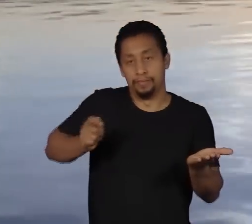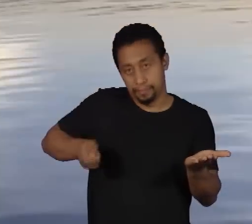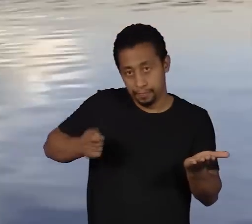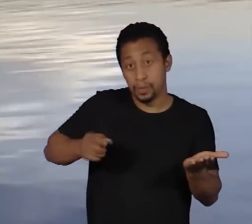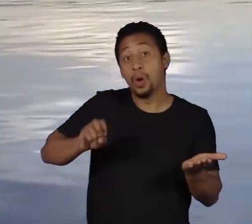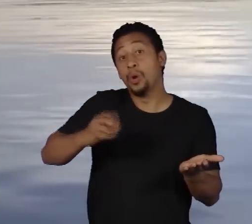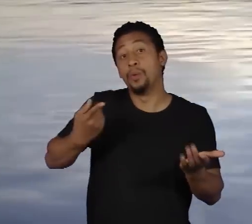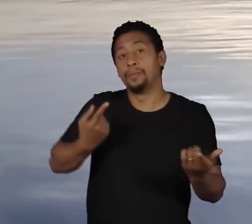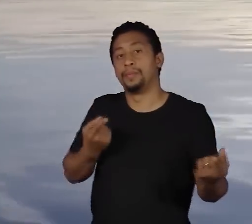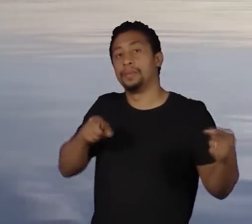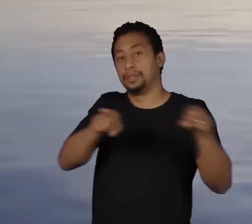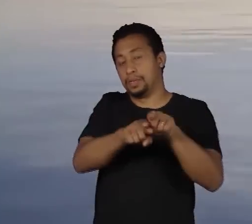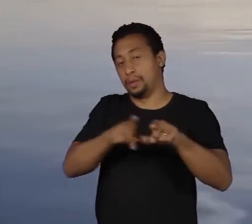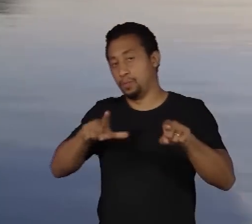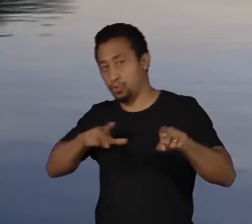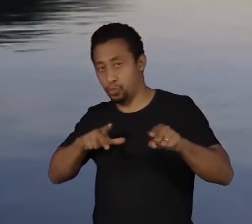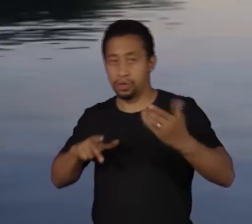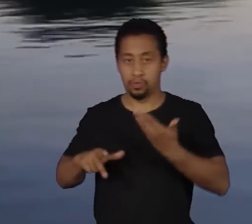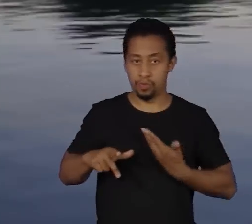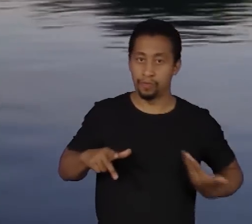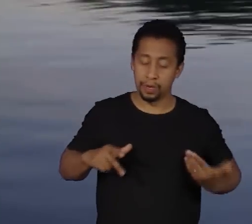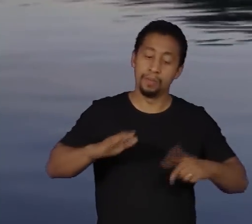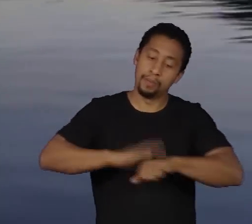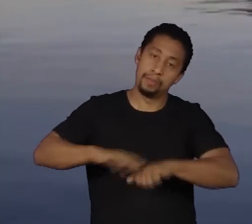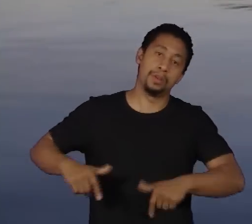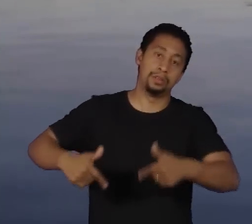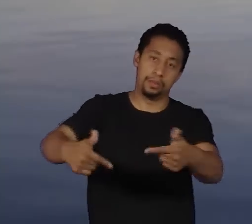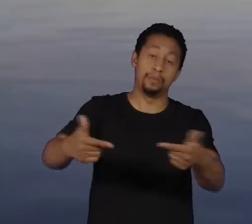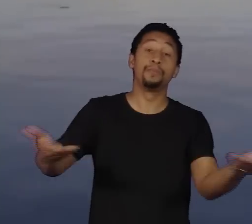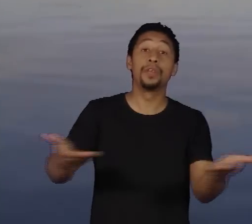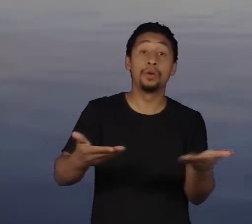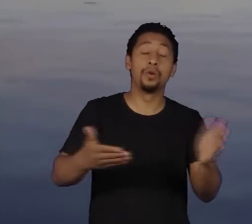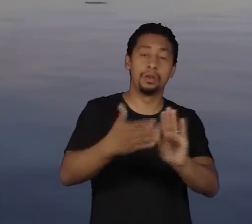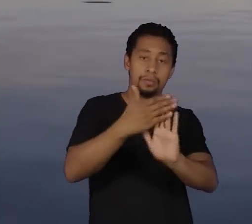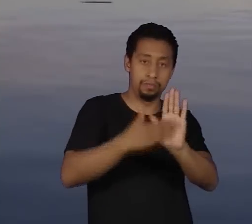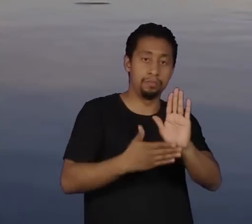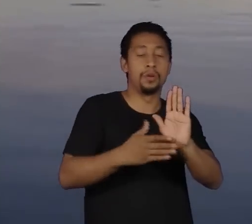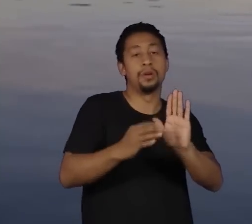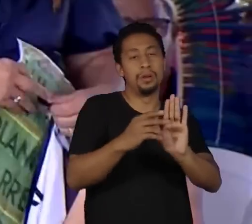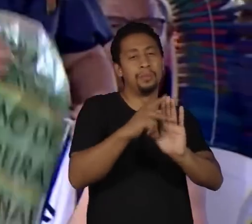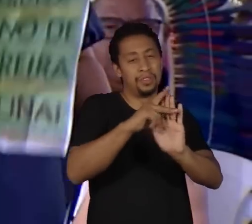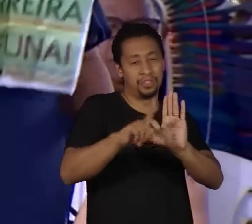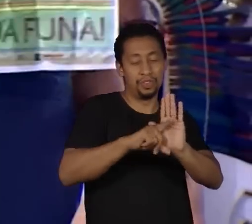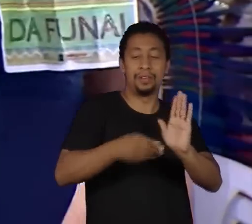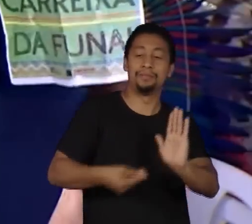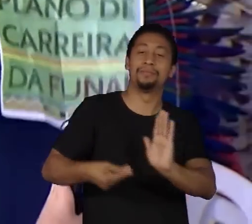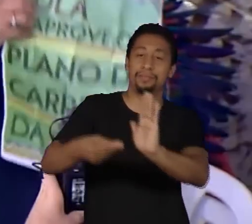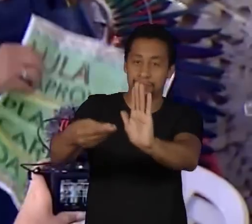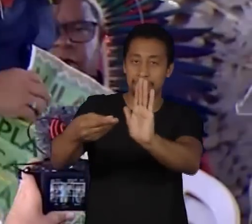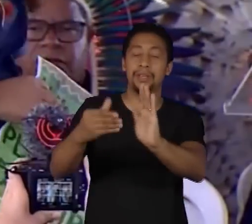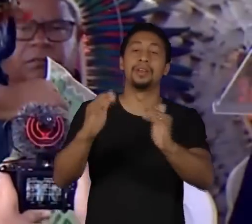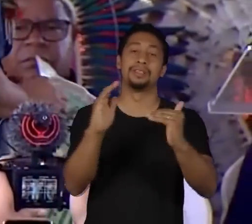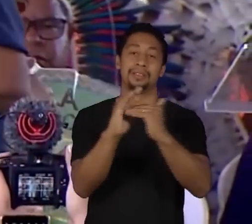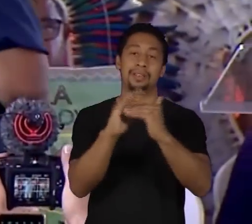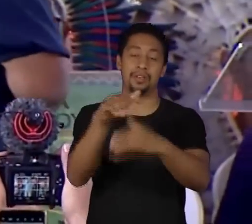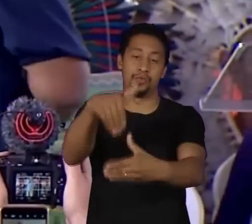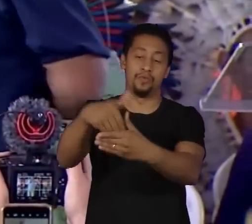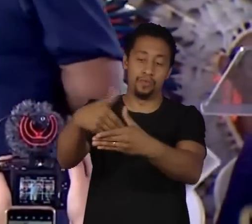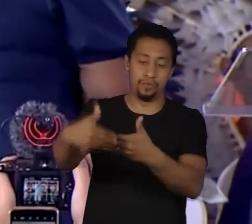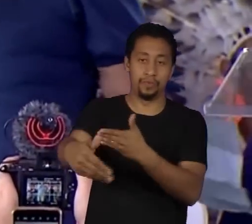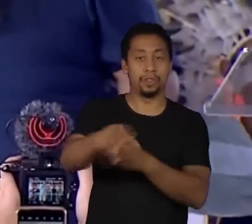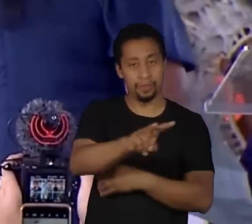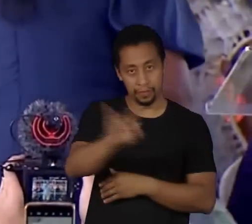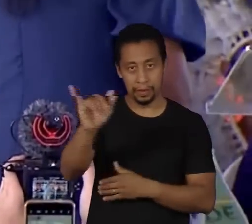parcerias público-privadas. O projeto agora vai para votação no Senado. O presidente